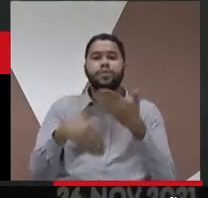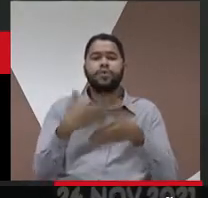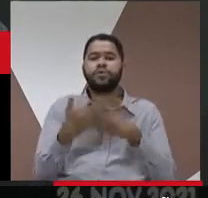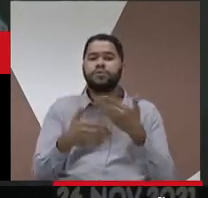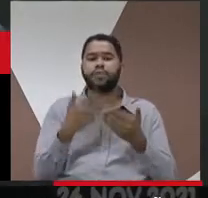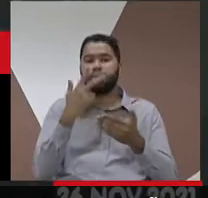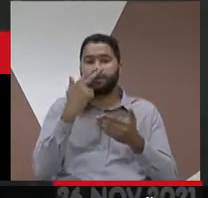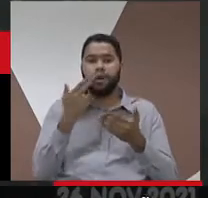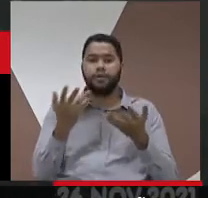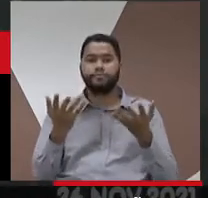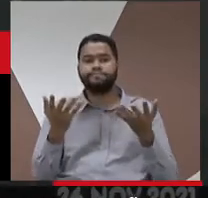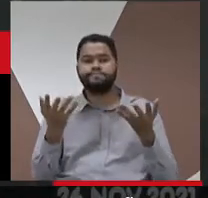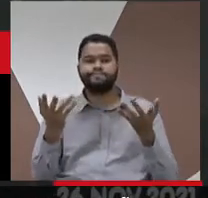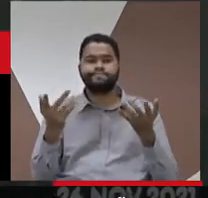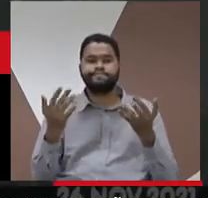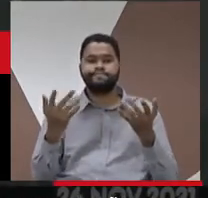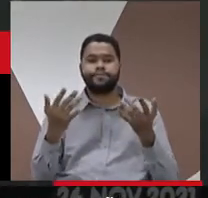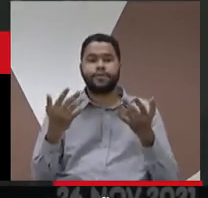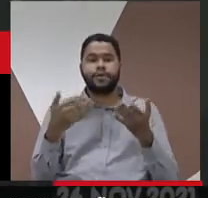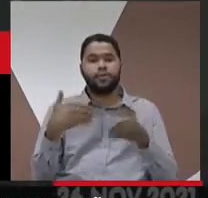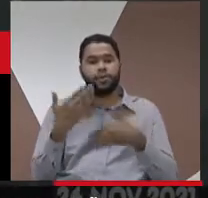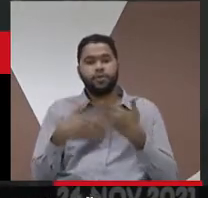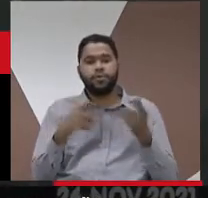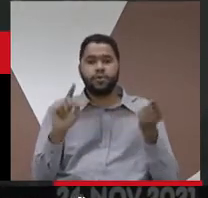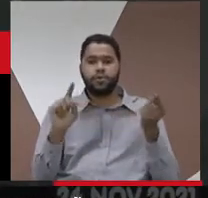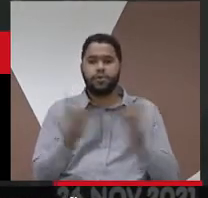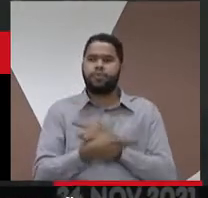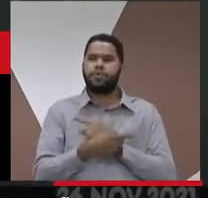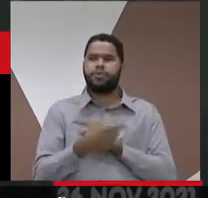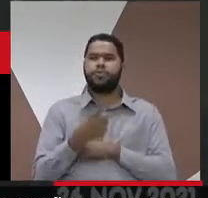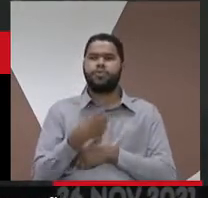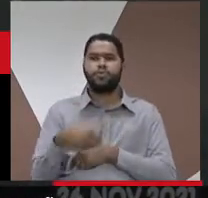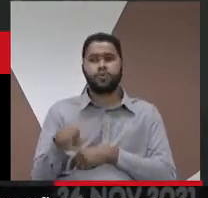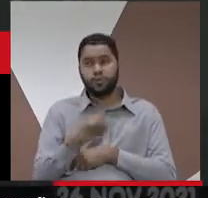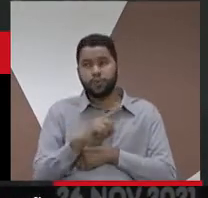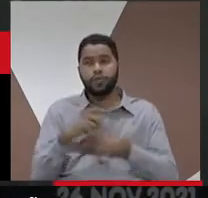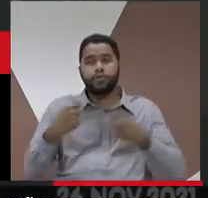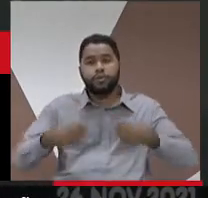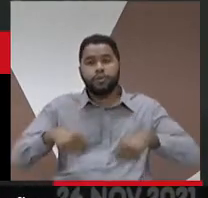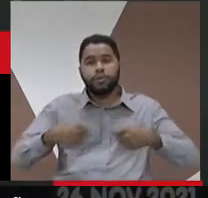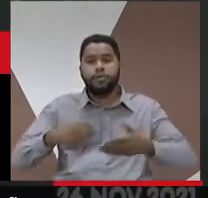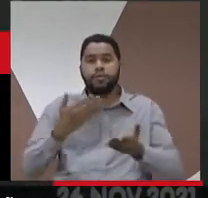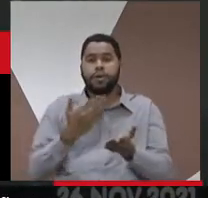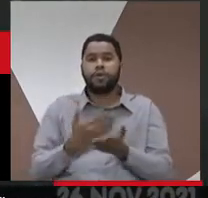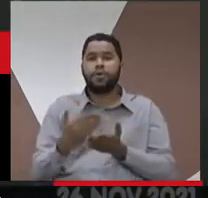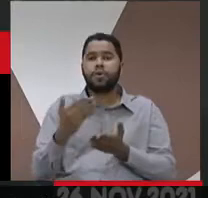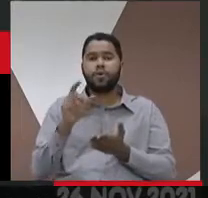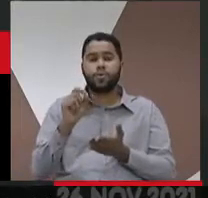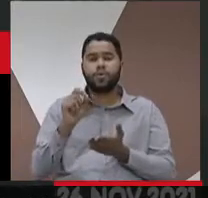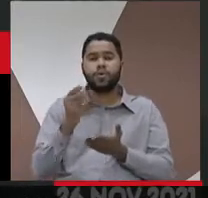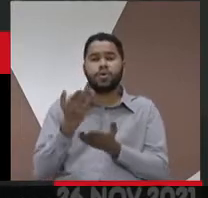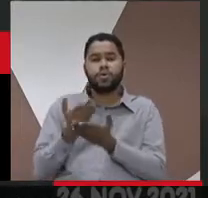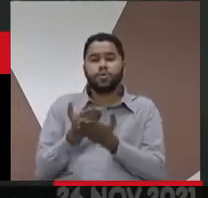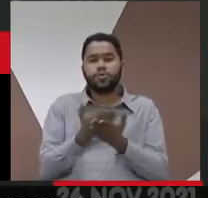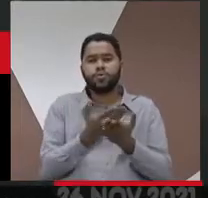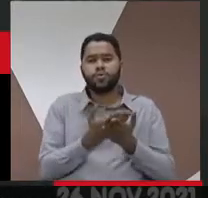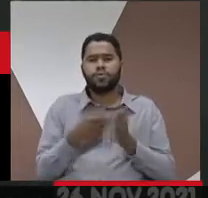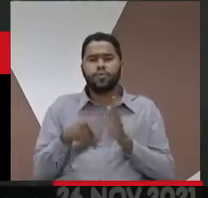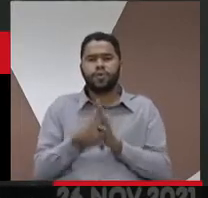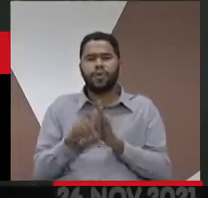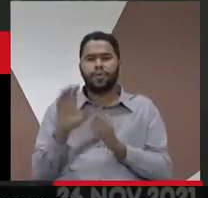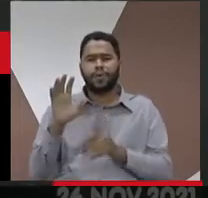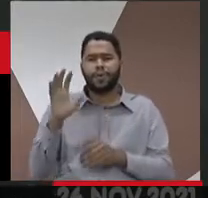invertido. Que esse procedimento seja invertido. Nós precisamos agora, inicialmente, de estudos de impacto